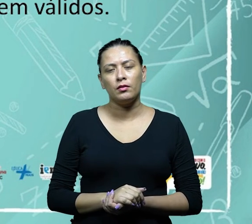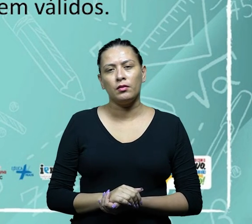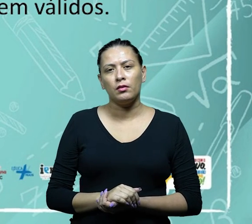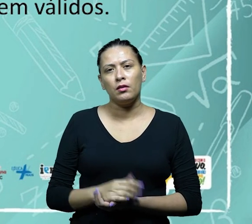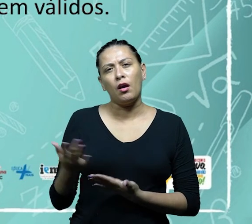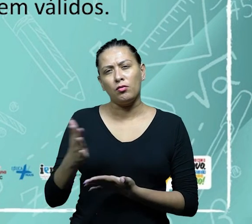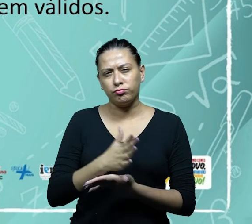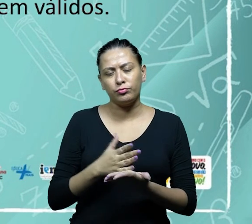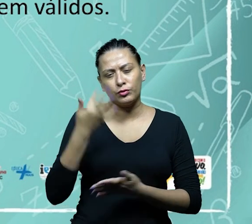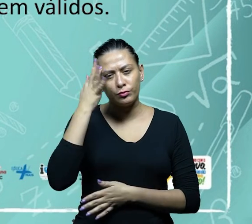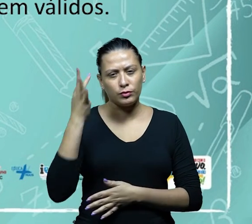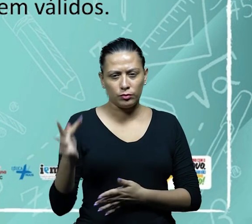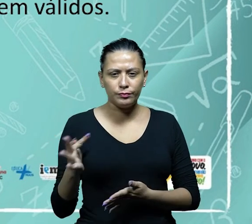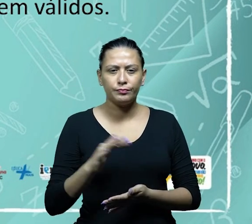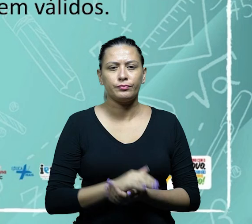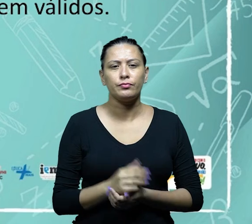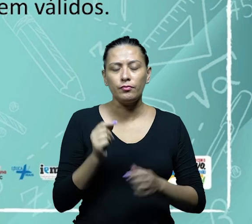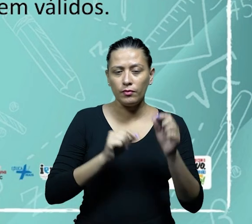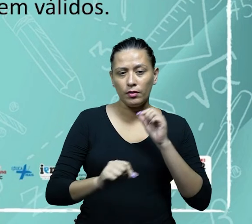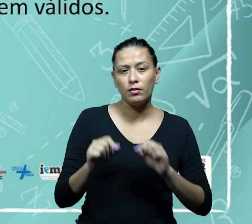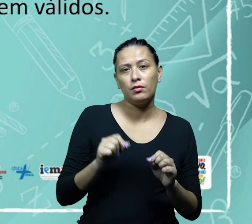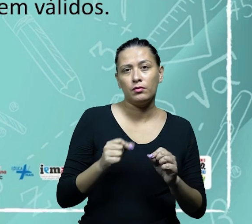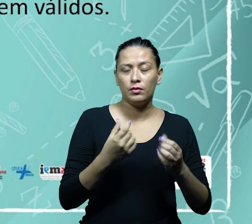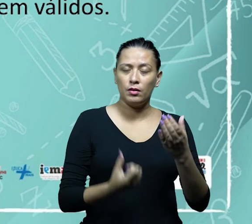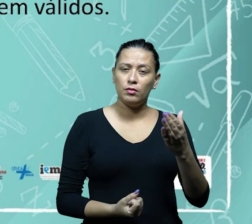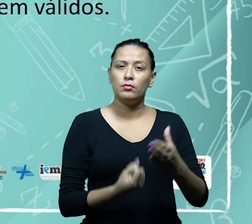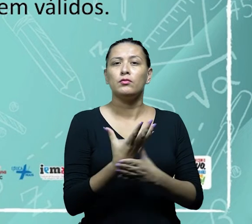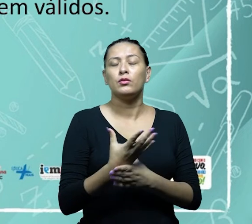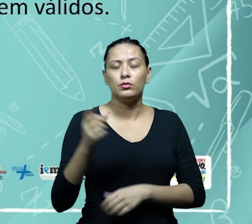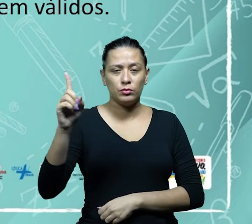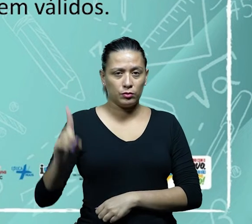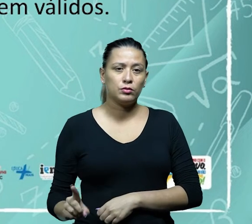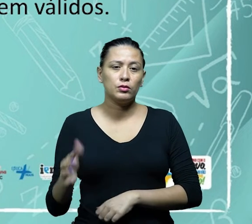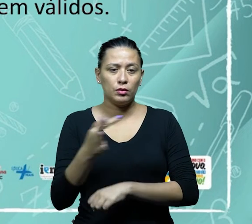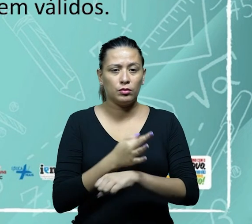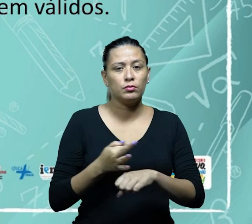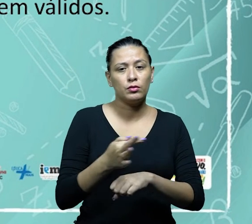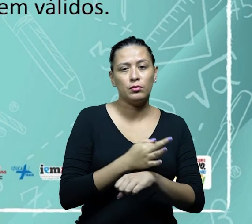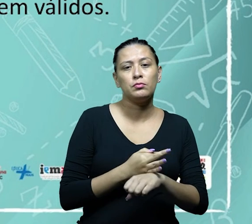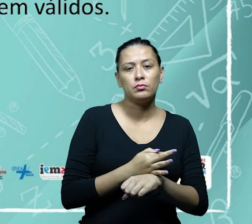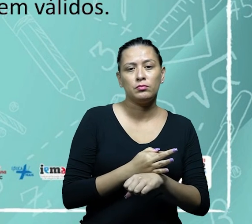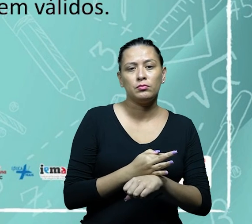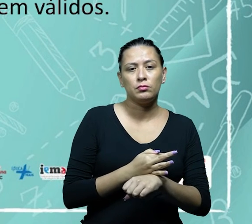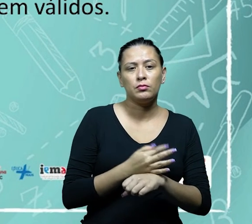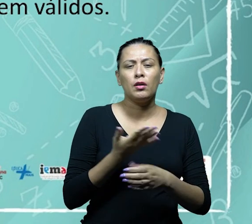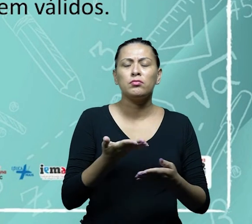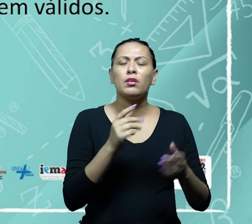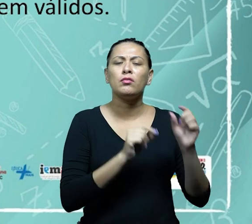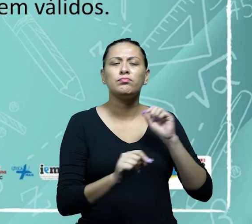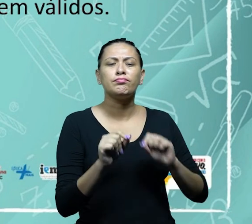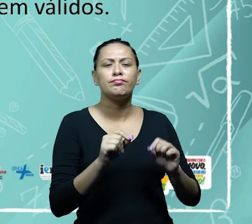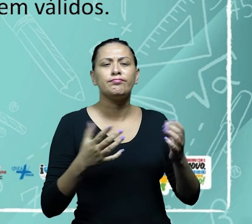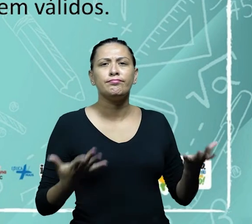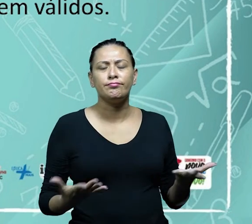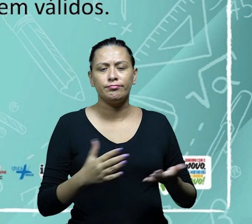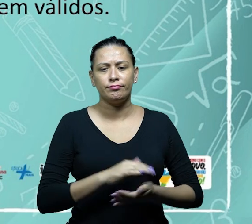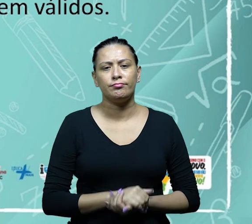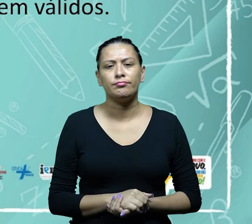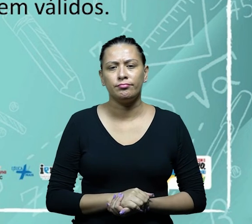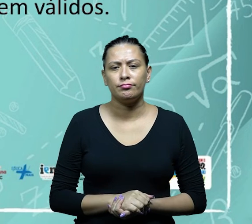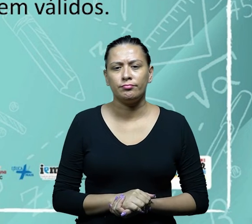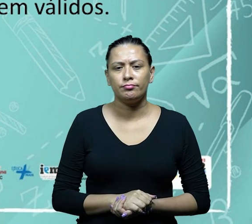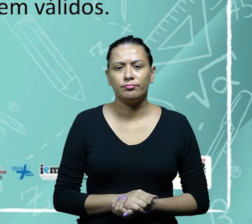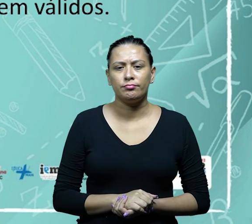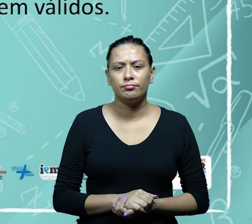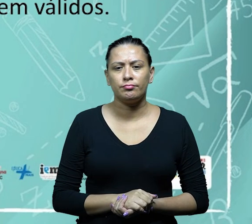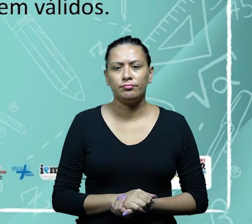autores né É como fonte do direito formal é só um posto las e o que são esses princípios gerais